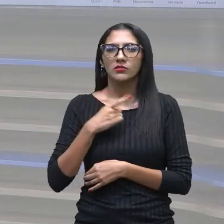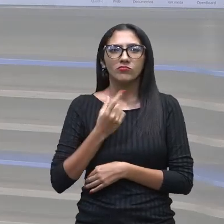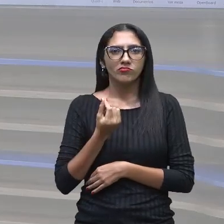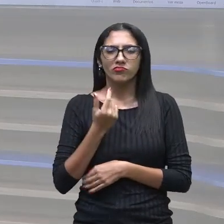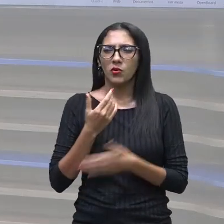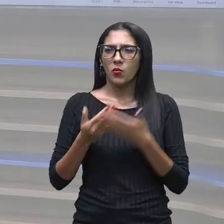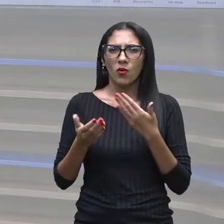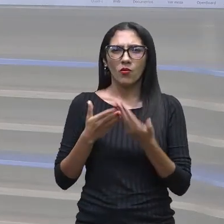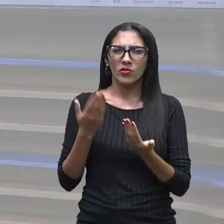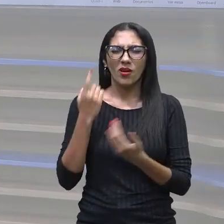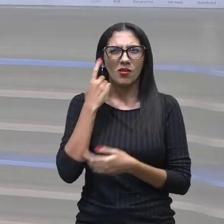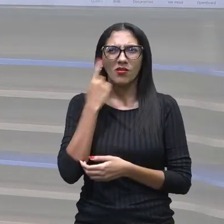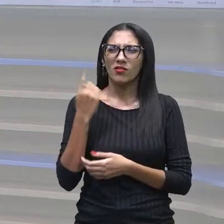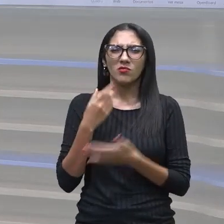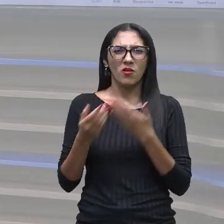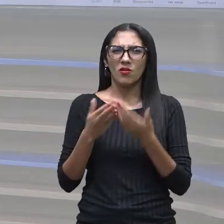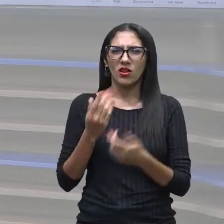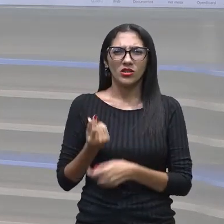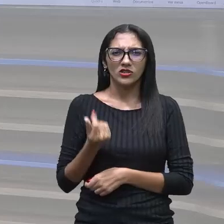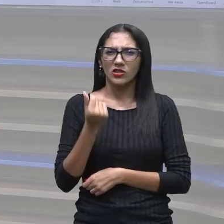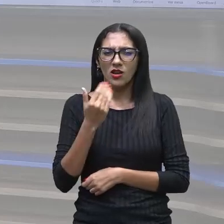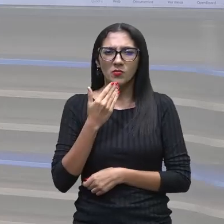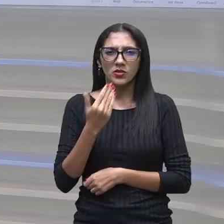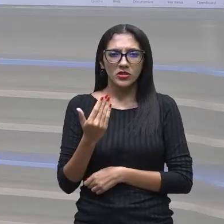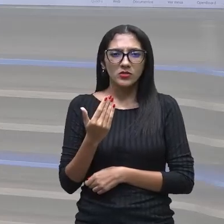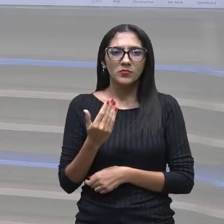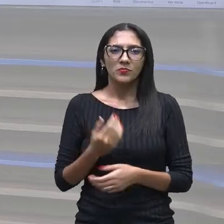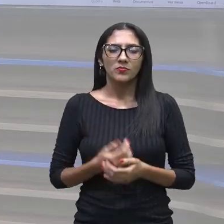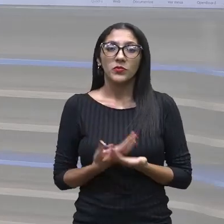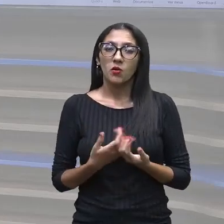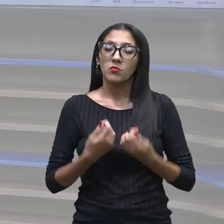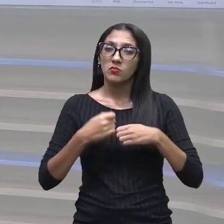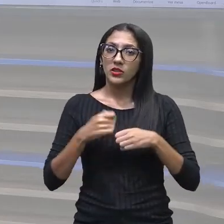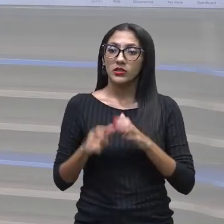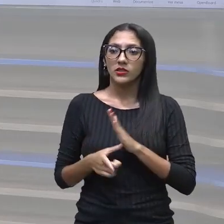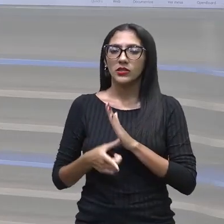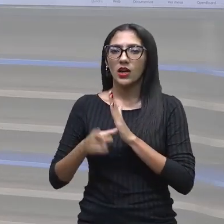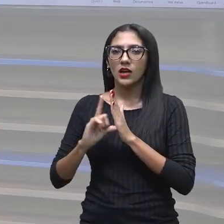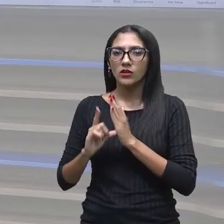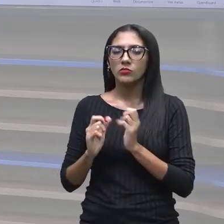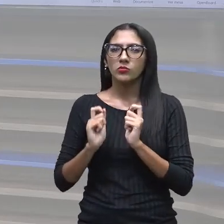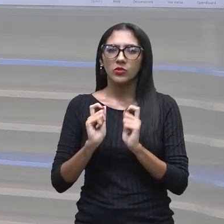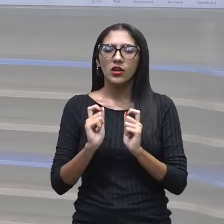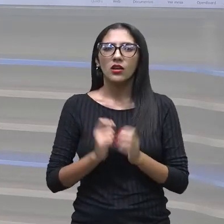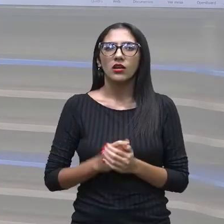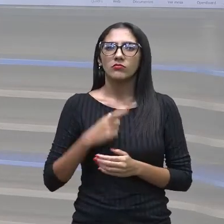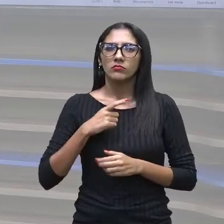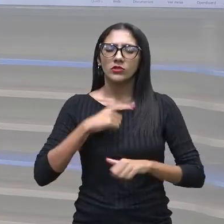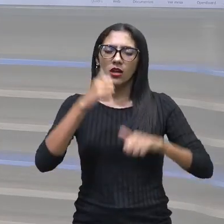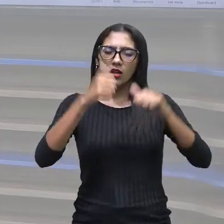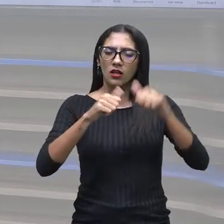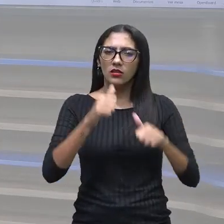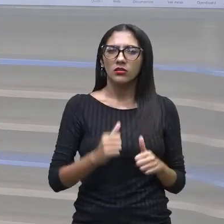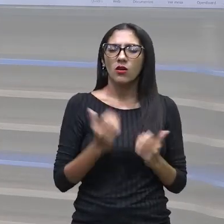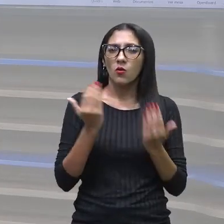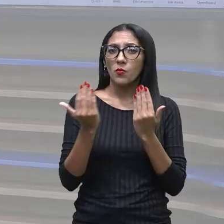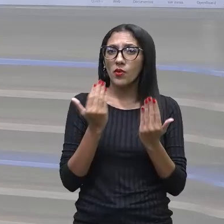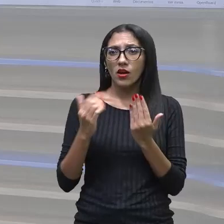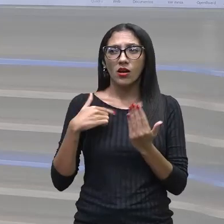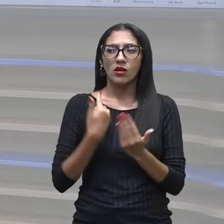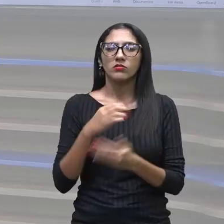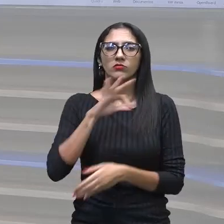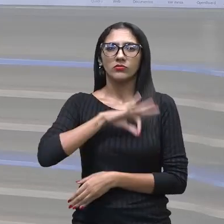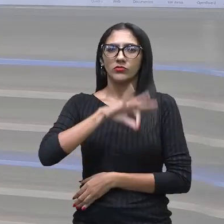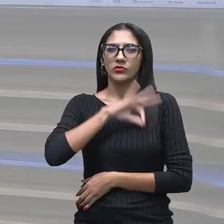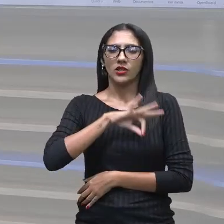qualquer valor que você queira. Geralmente, esse valor ele é calculado em cima do teu salário mensal, em cima do valor